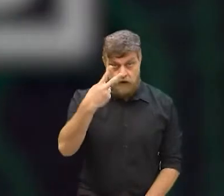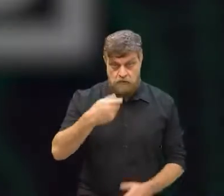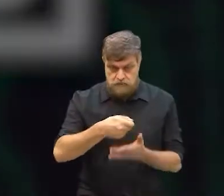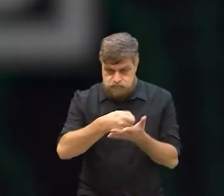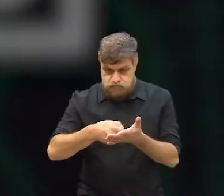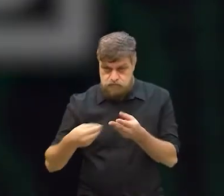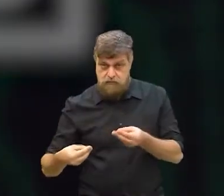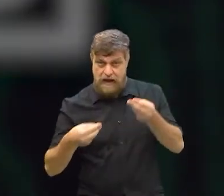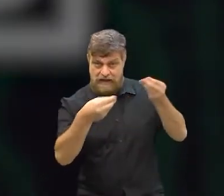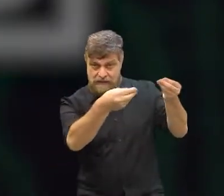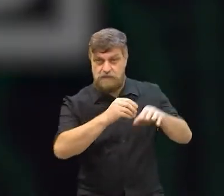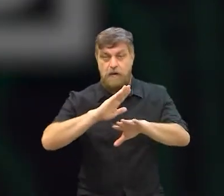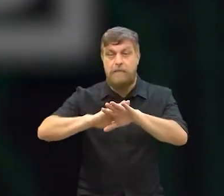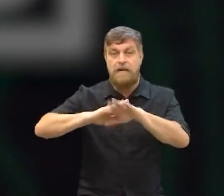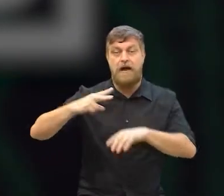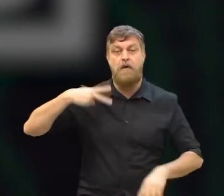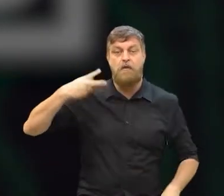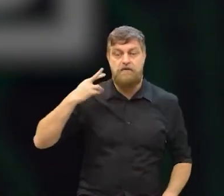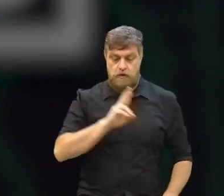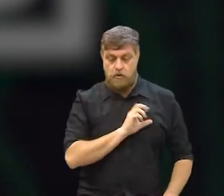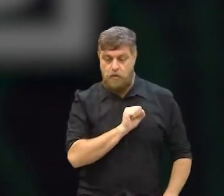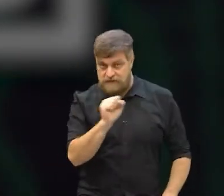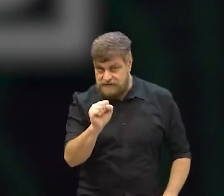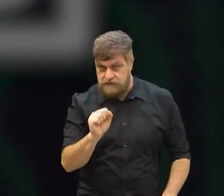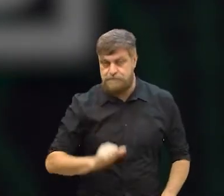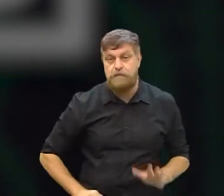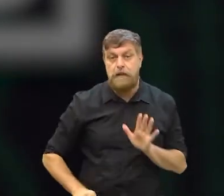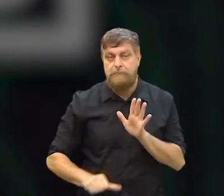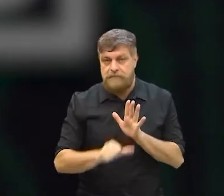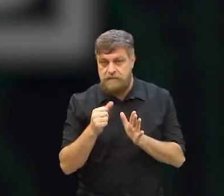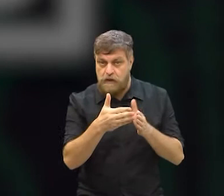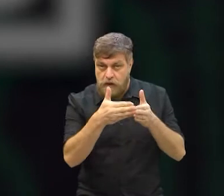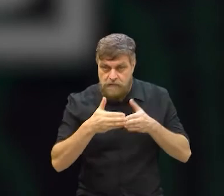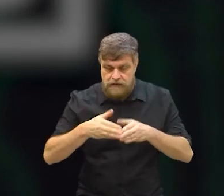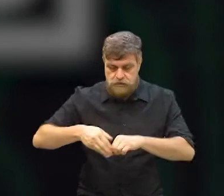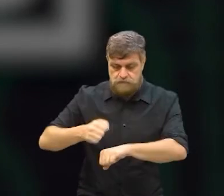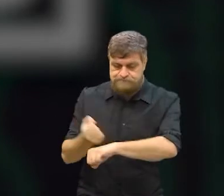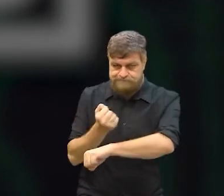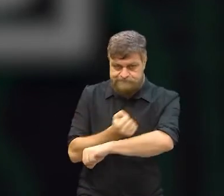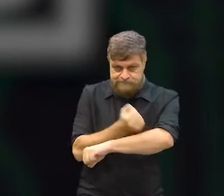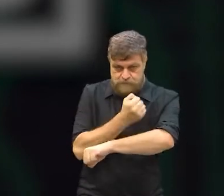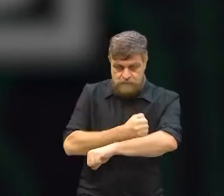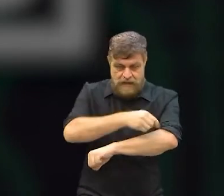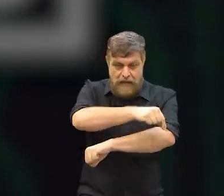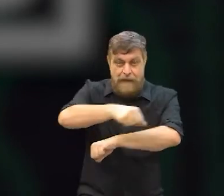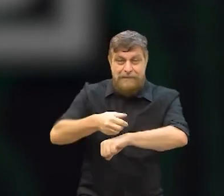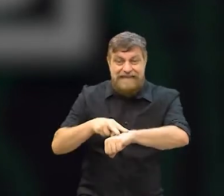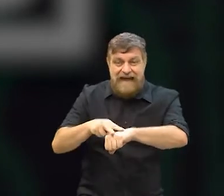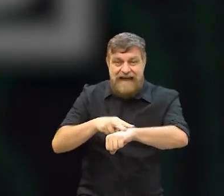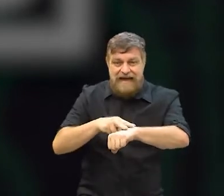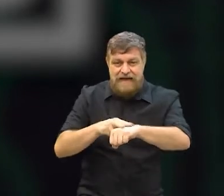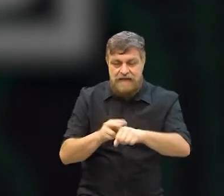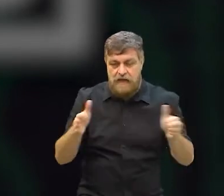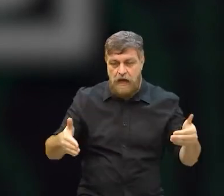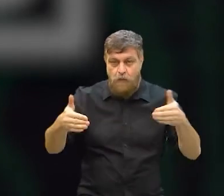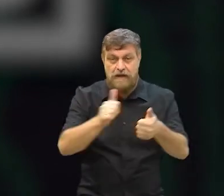Foram duas indicações do vereador Luiz Rossini. Em uma delas, o parlamentar solicitou a construção de calçado e plantio de grama no campo de futebol no